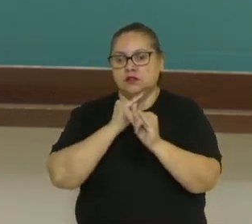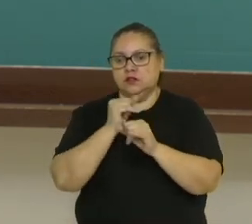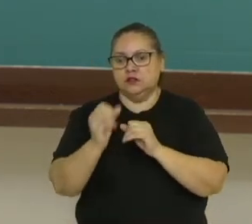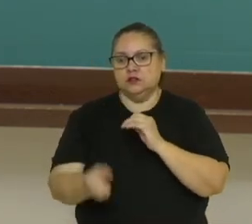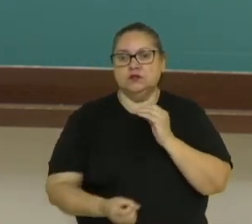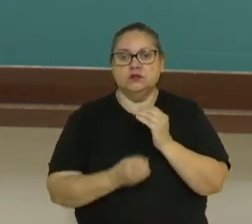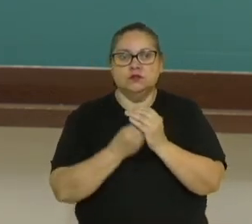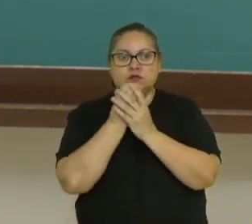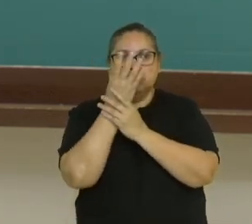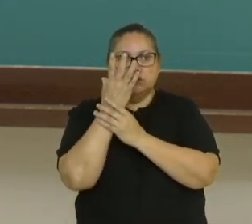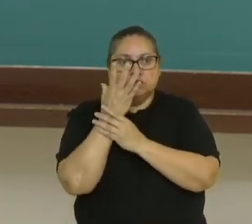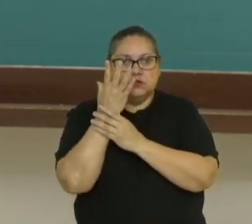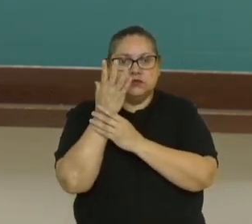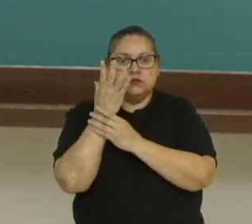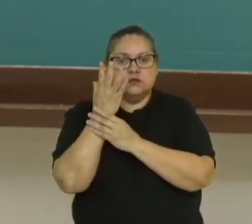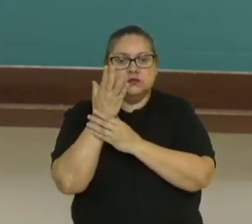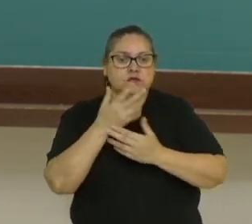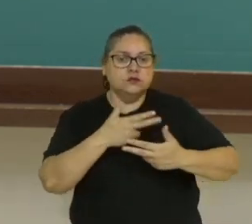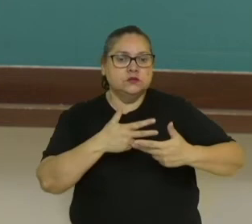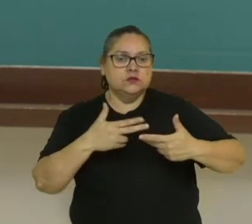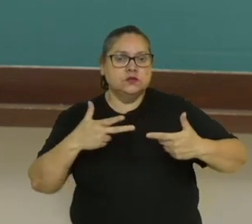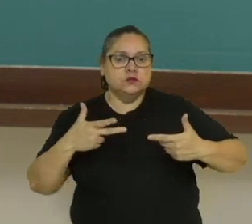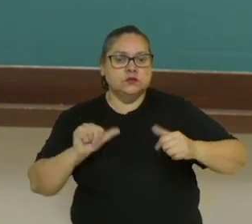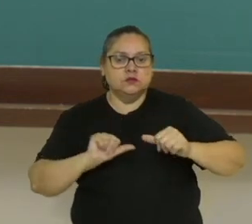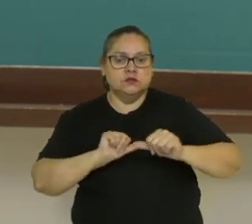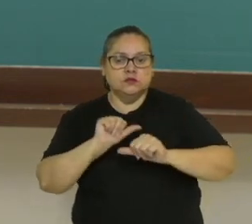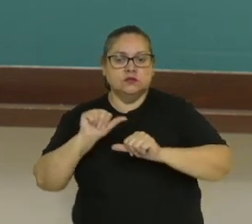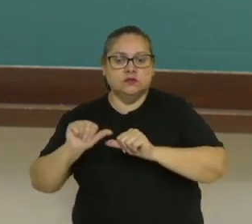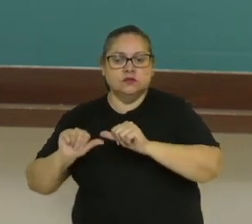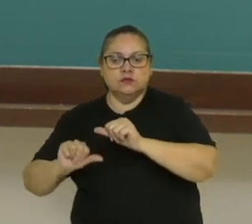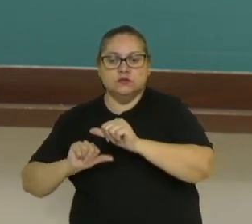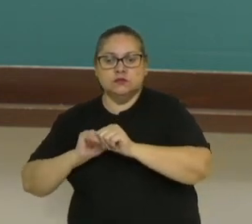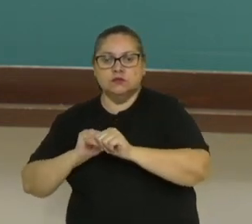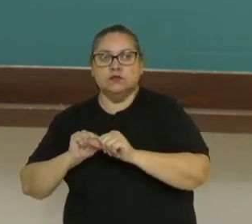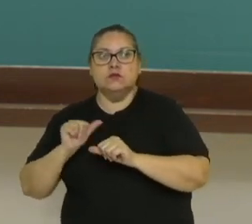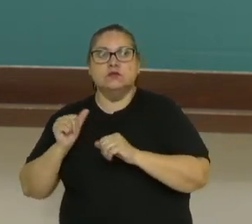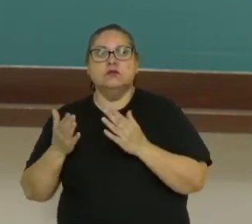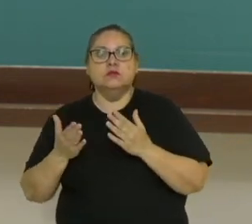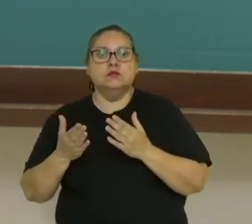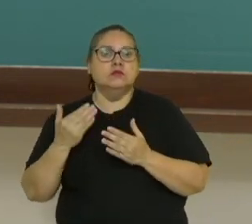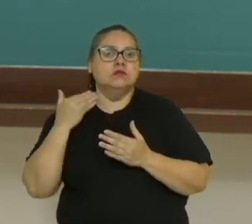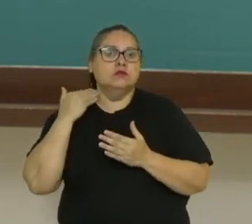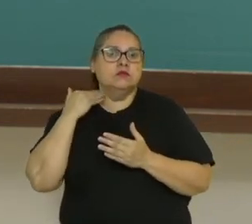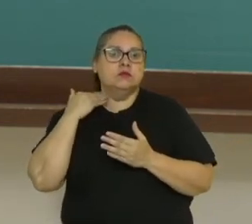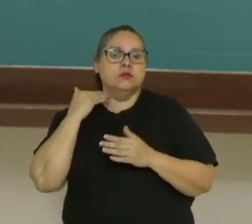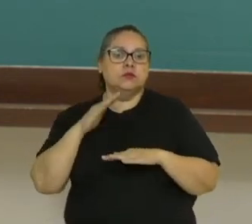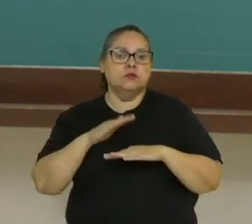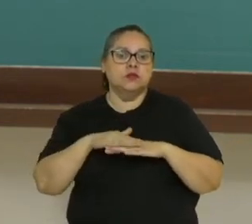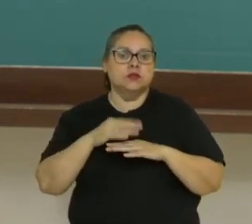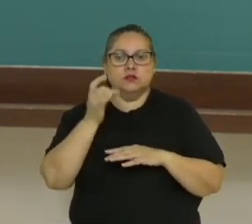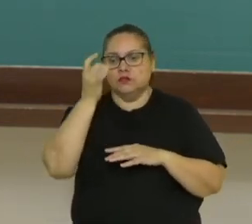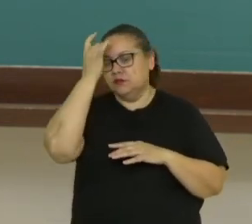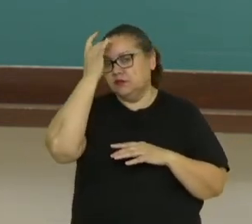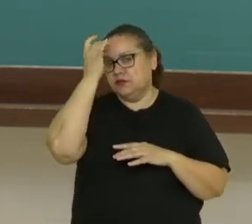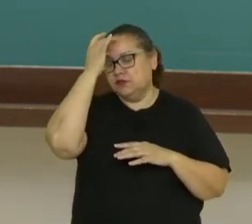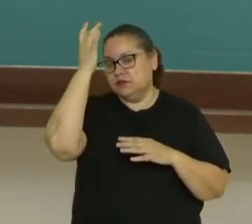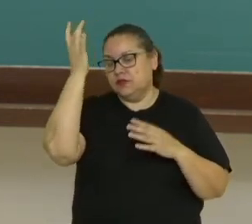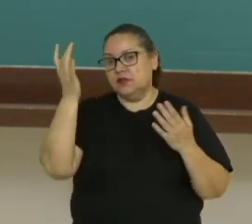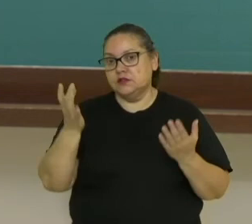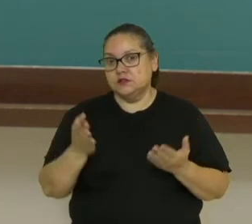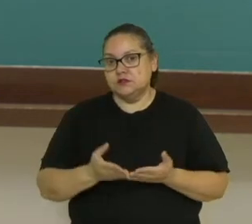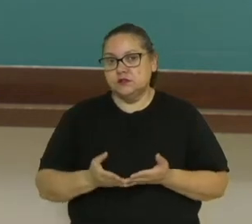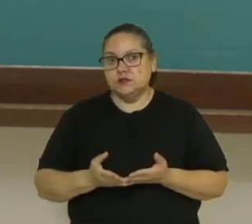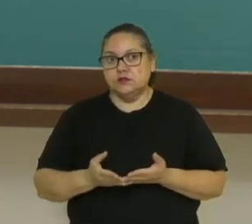surgir, as coisas começam a mudar. Os bancos passam a ter maior